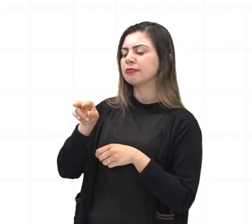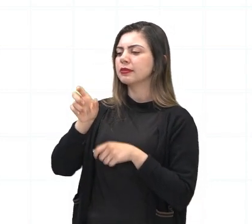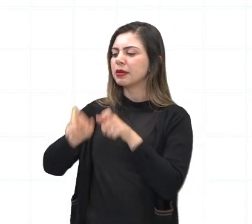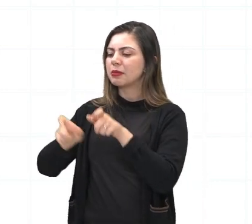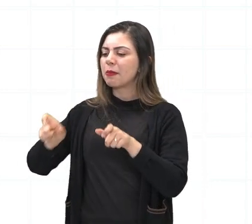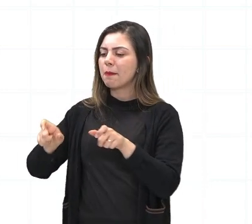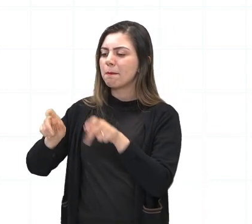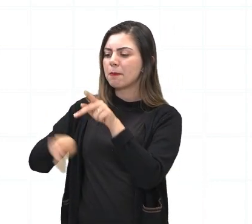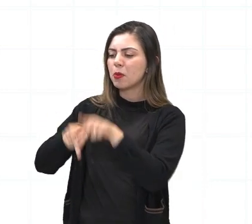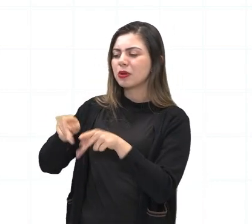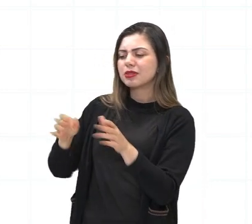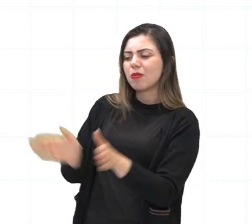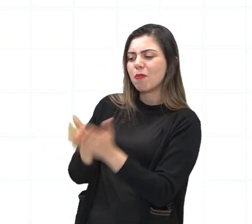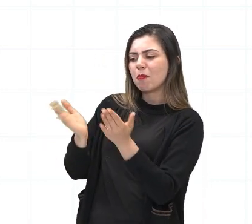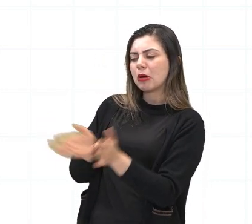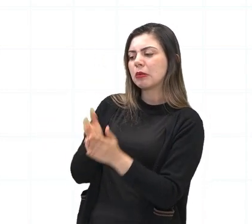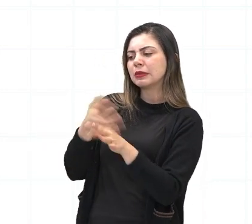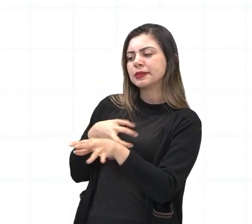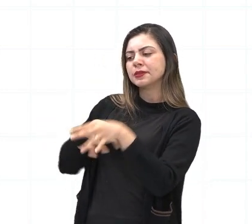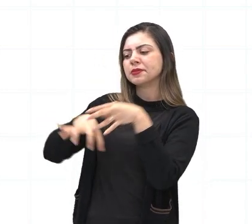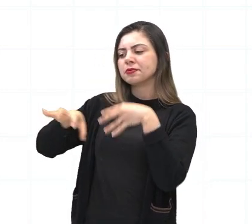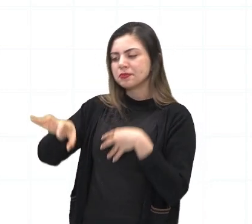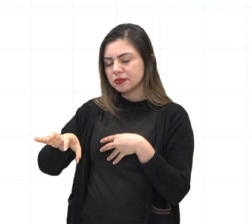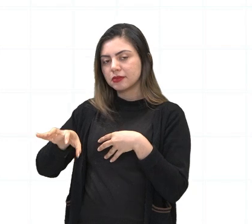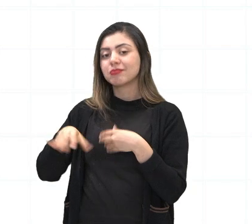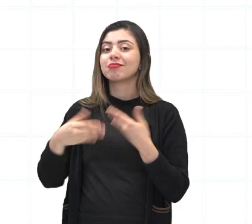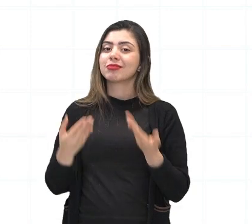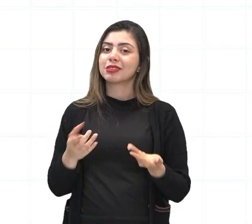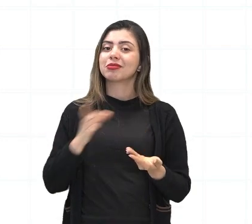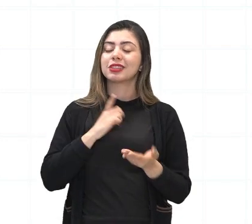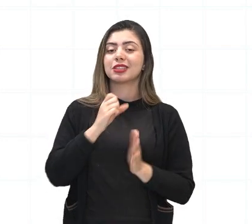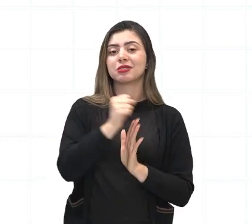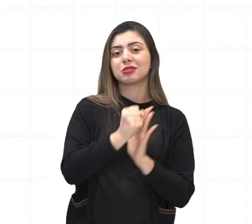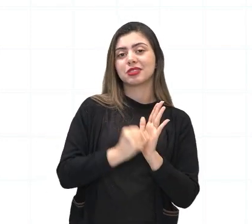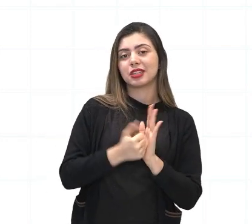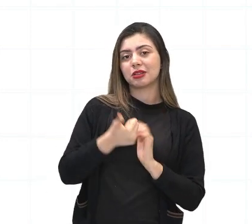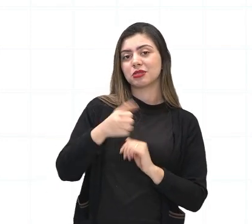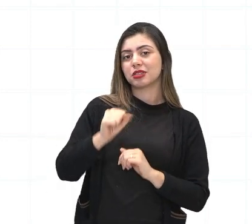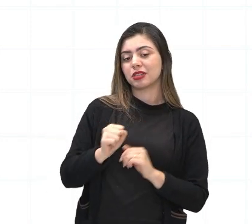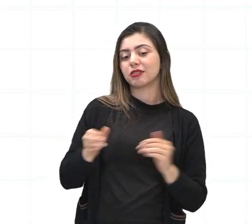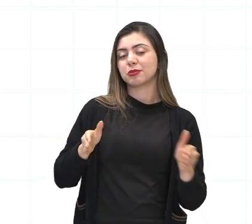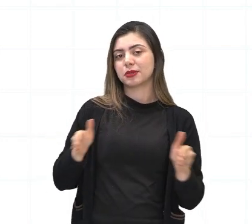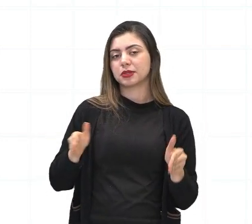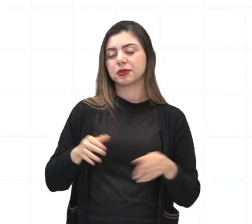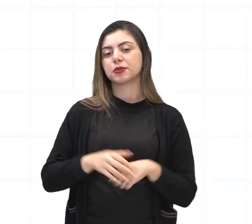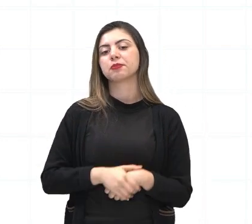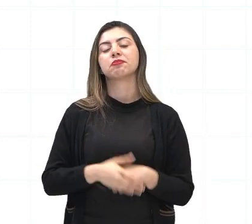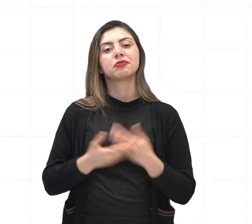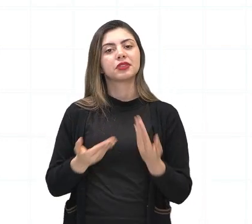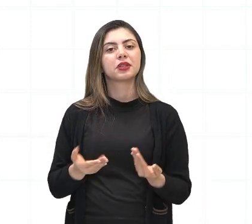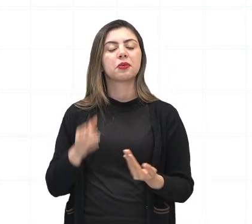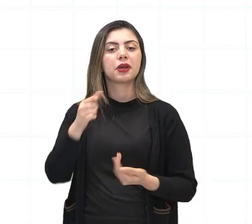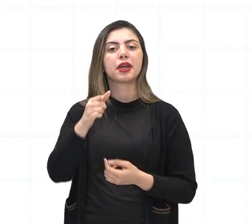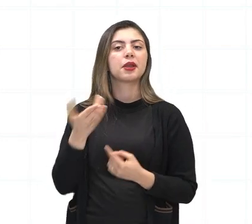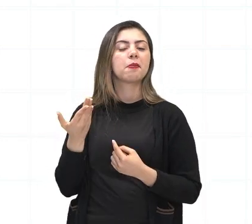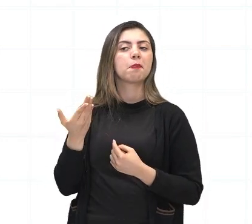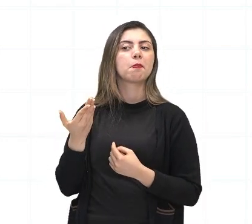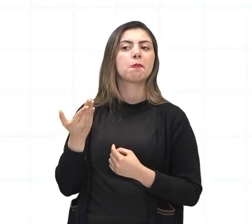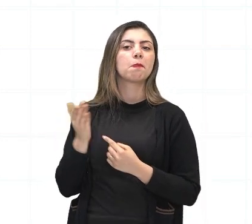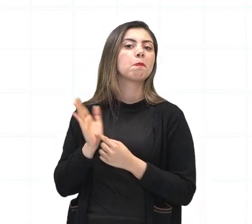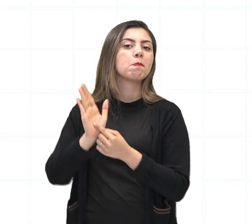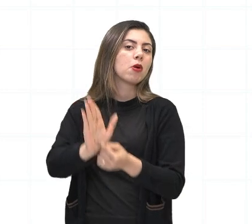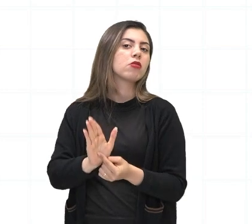parcela mais pobre dentro da sociedade a gente tá falando aí do século XIX e ele deixa isso transparecer nas suas telas